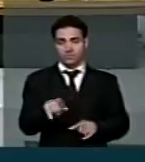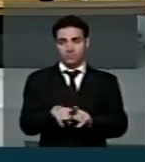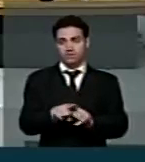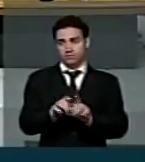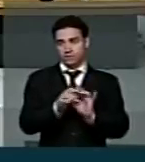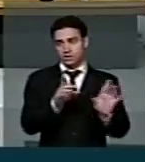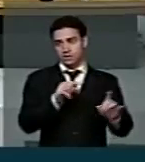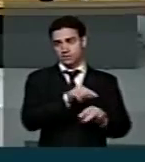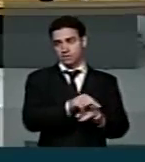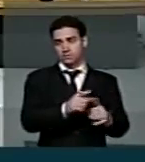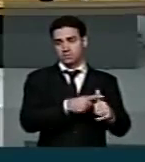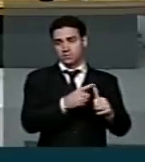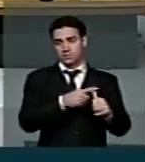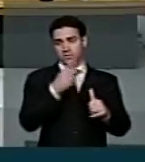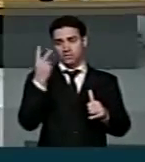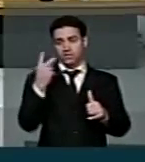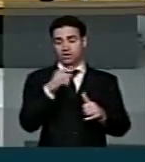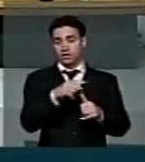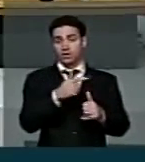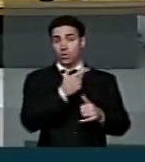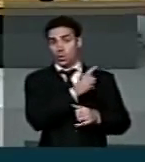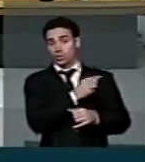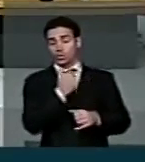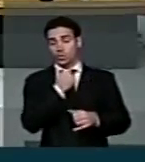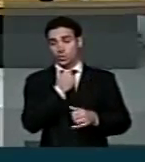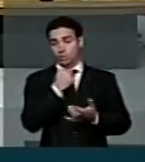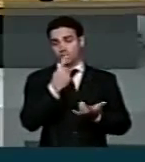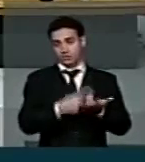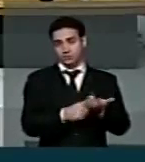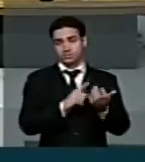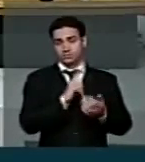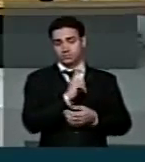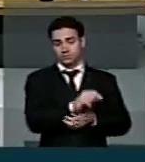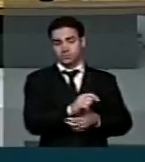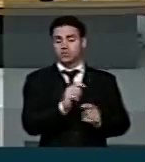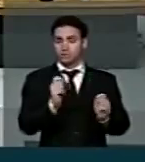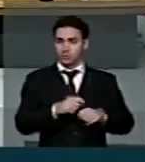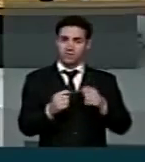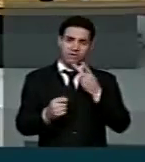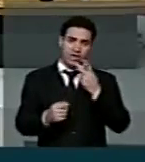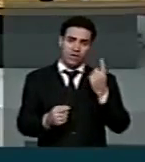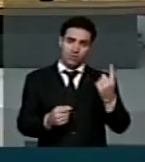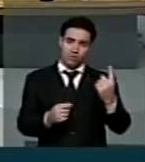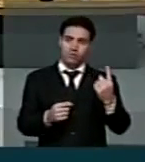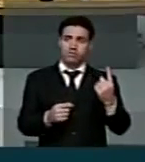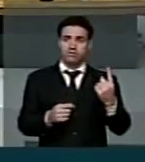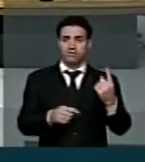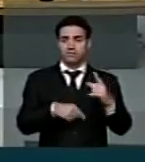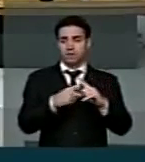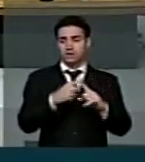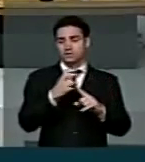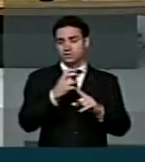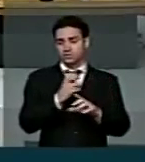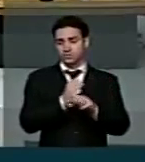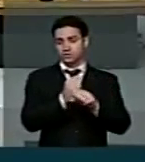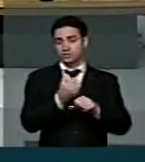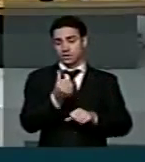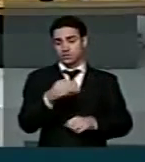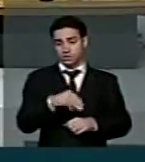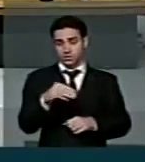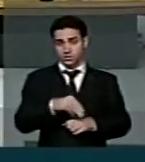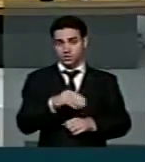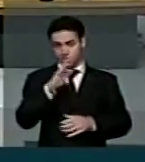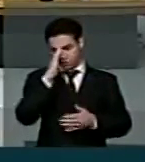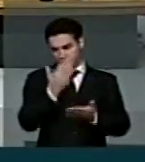Permitido, deputado Chico Alencar, que terá outro compromisso. O senhor tem a opção de falar 1 mais 5 ou juntar seu tempo. Eu acredito que o